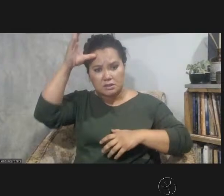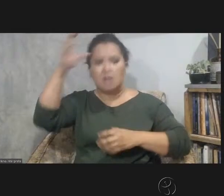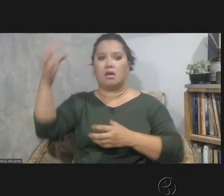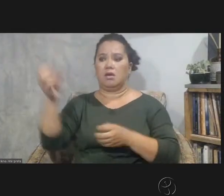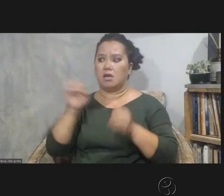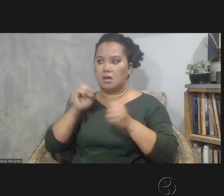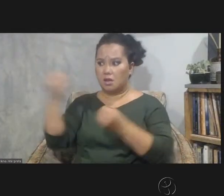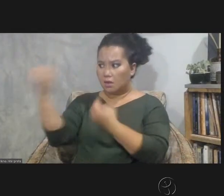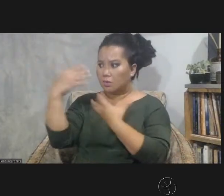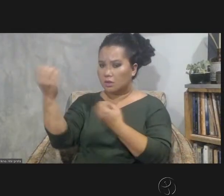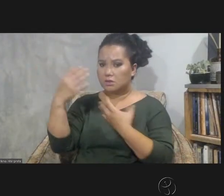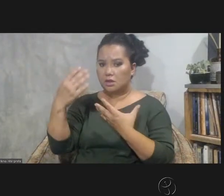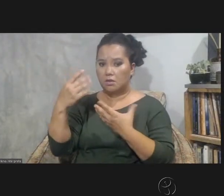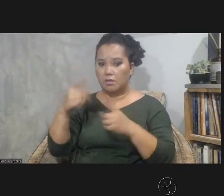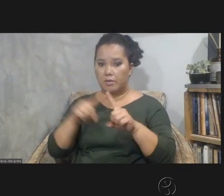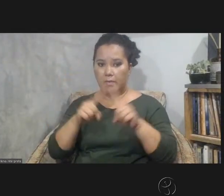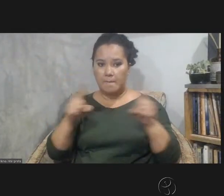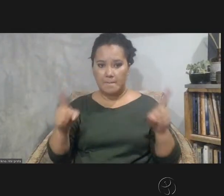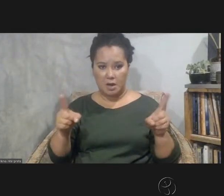povo